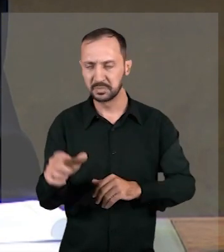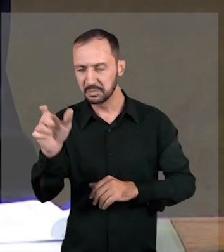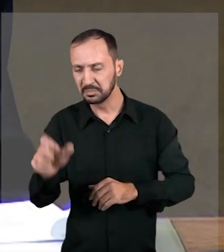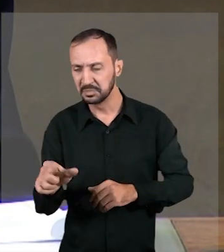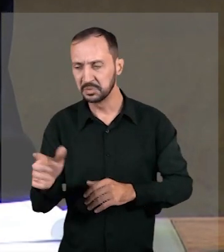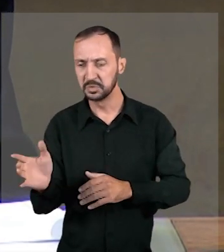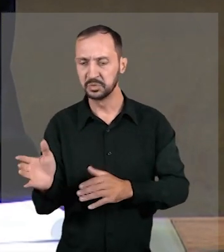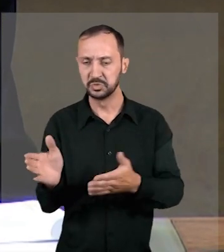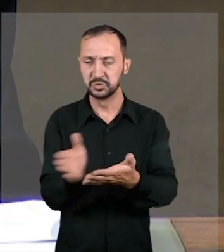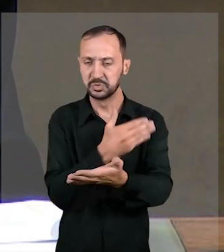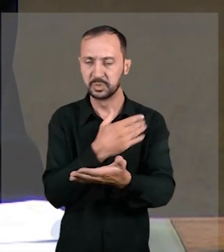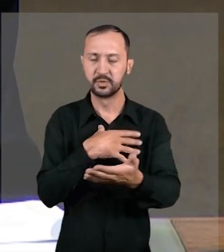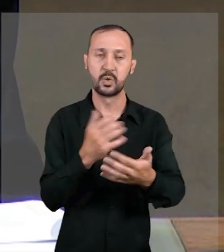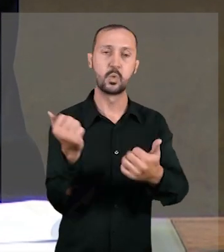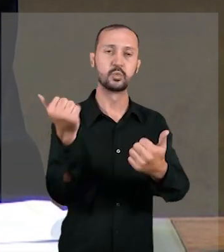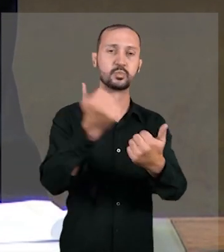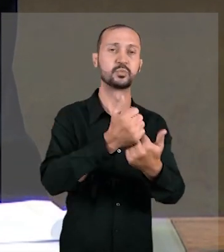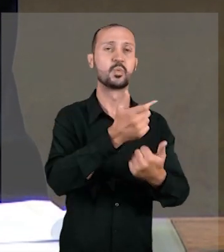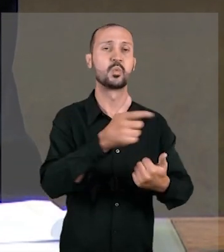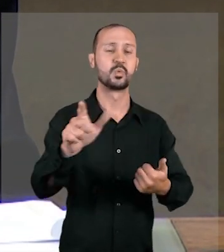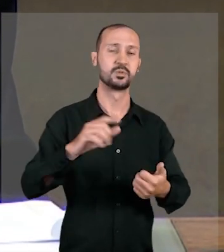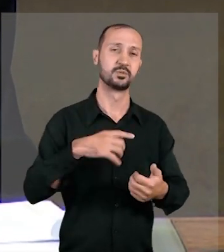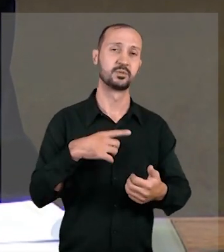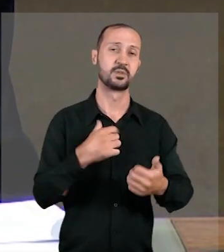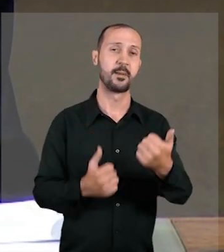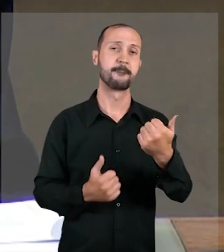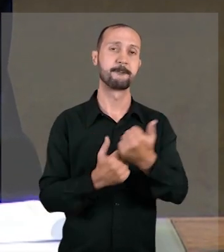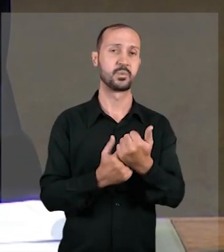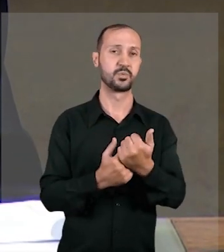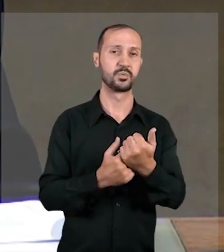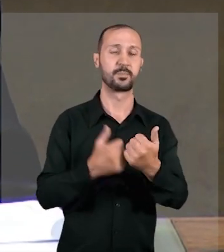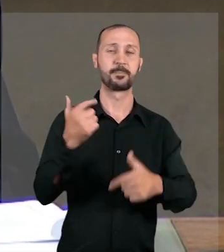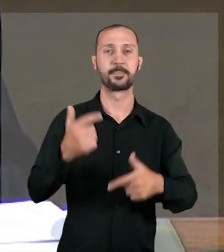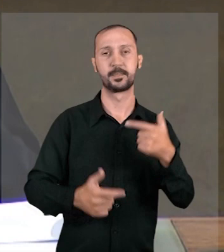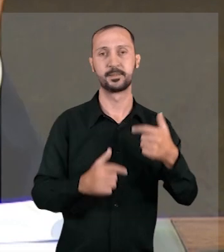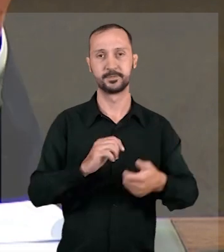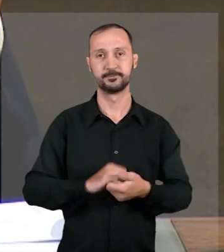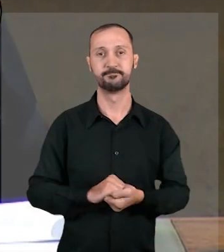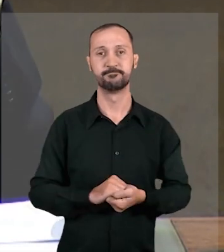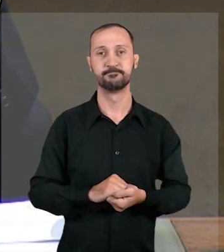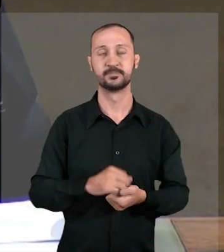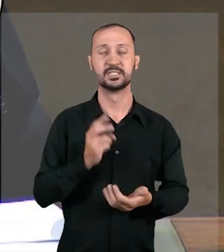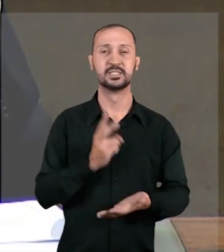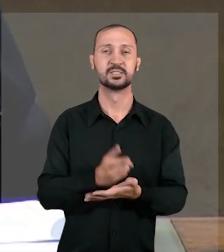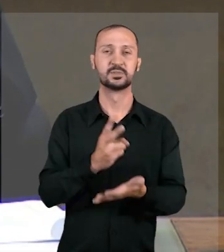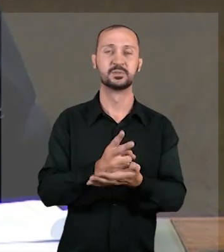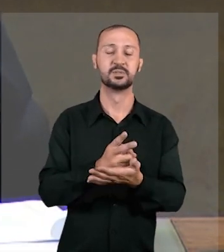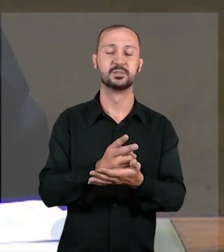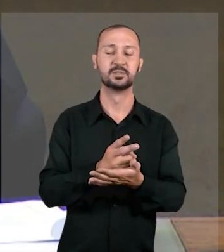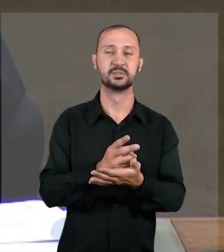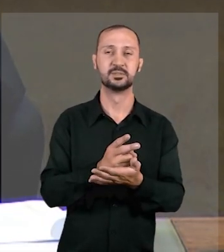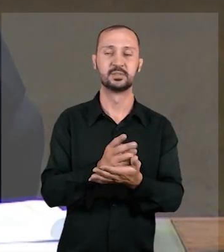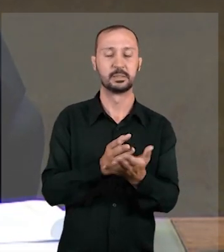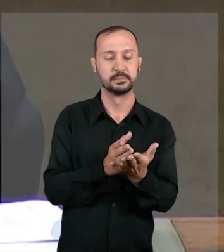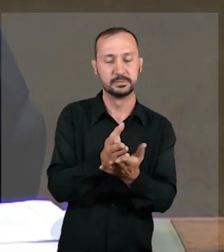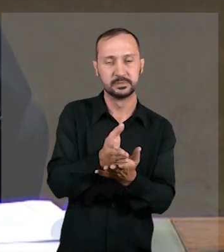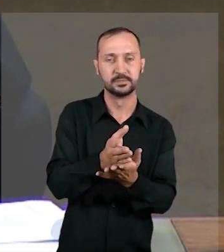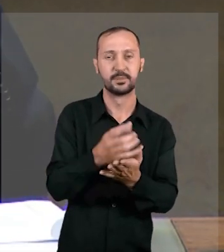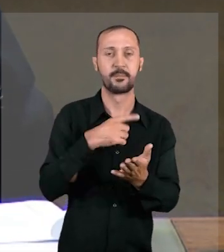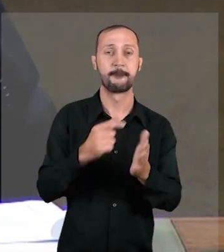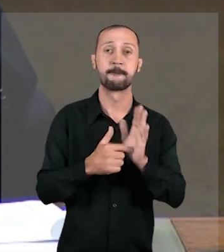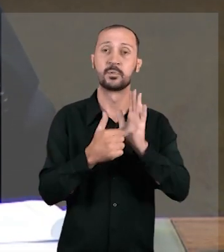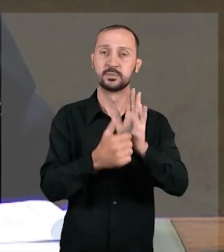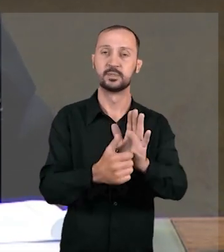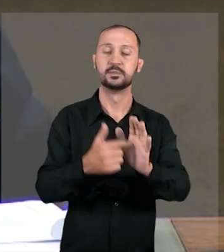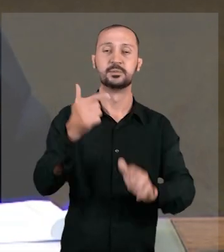novo nome que tenha suporte político no Congresso Nacional. Com isso, você preserva a estabilidade institucional representada